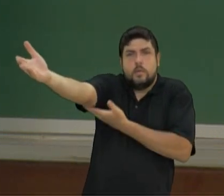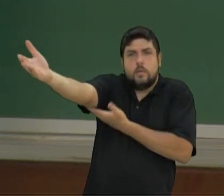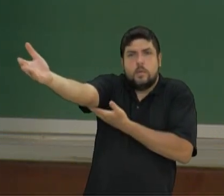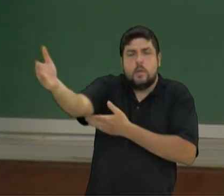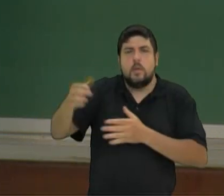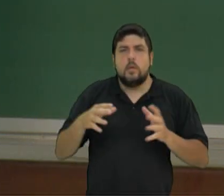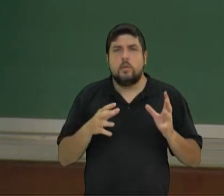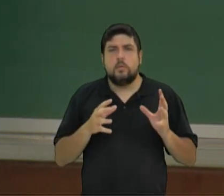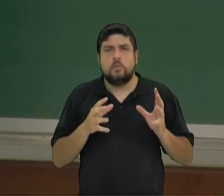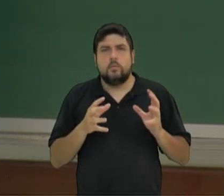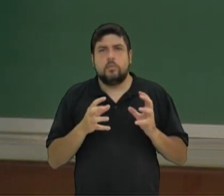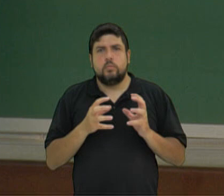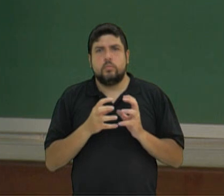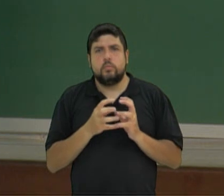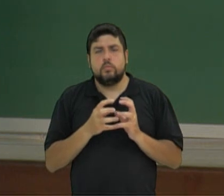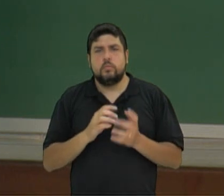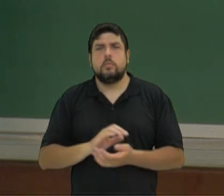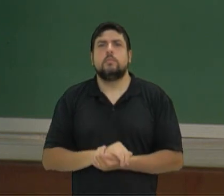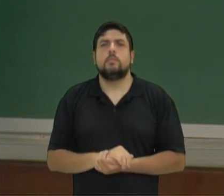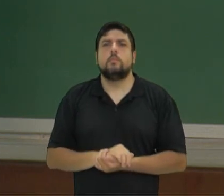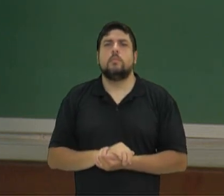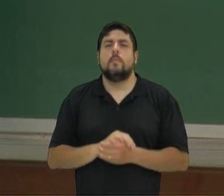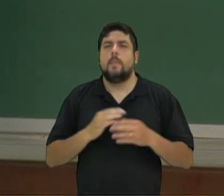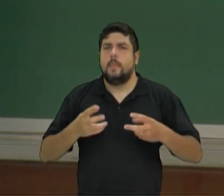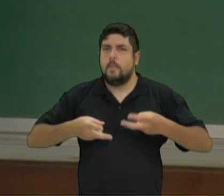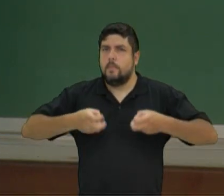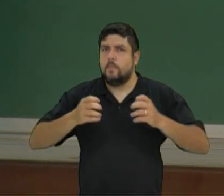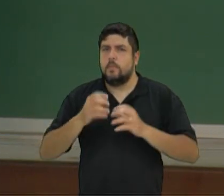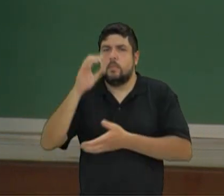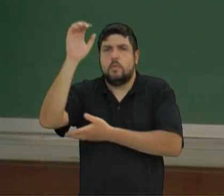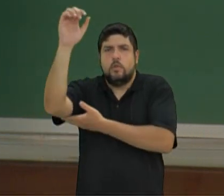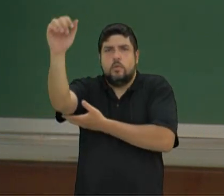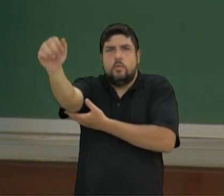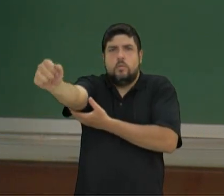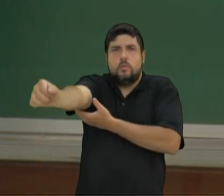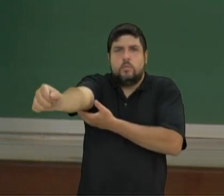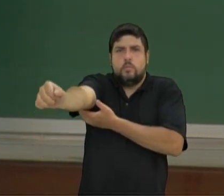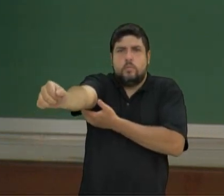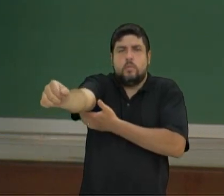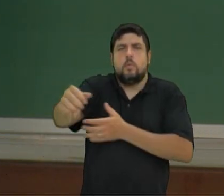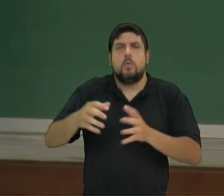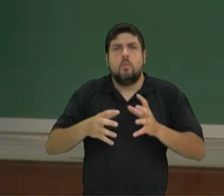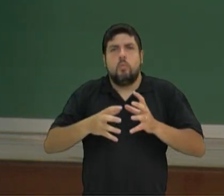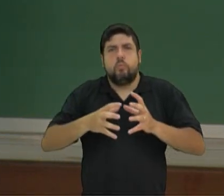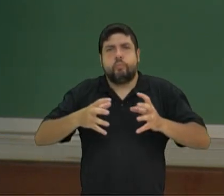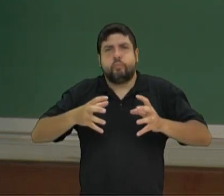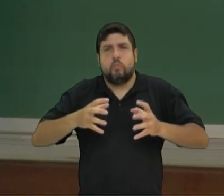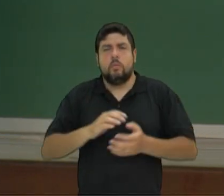Você percebe um aumento no seu volume. Então, as duas propriedades, né?